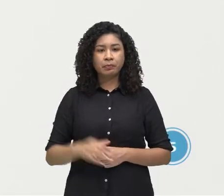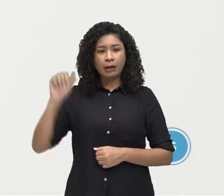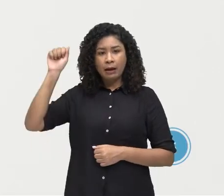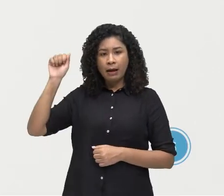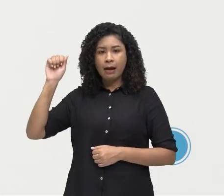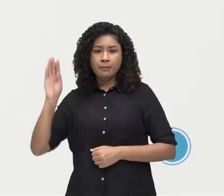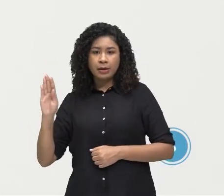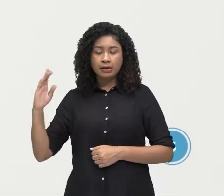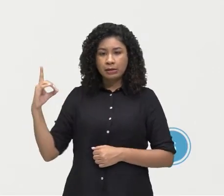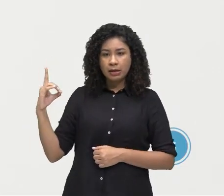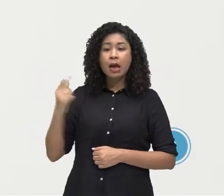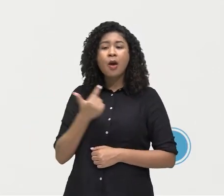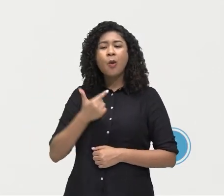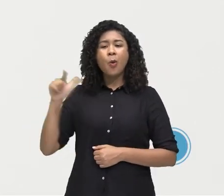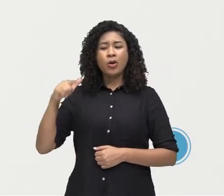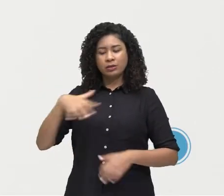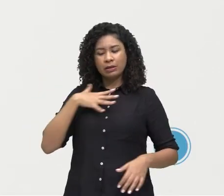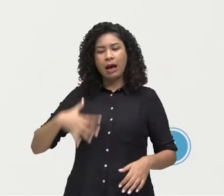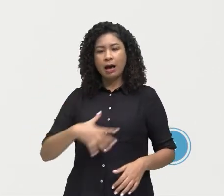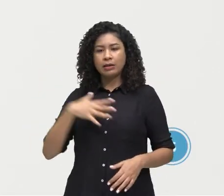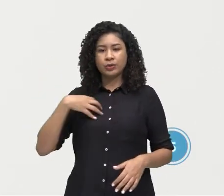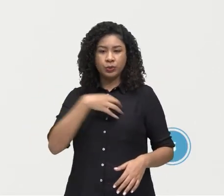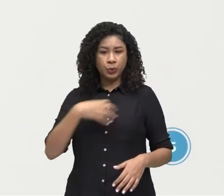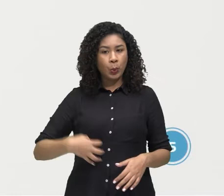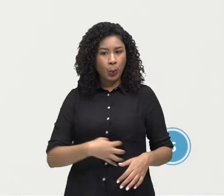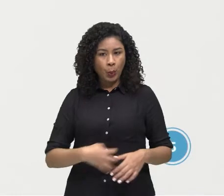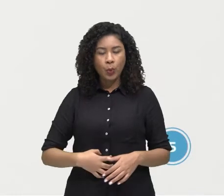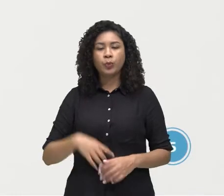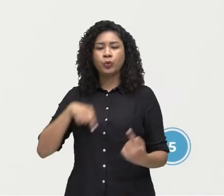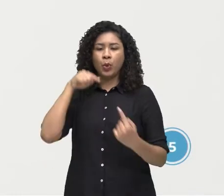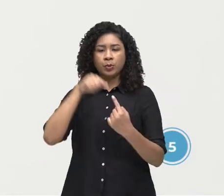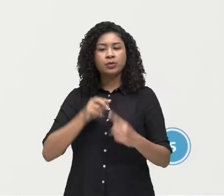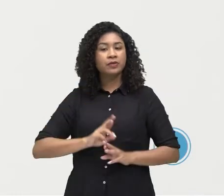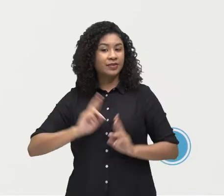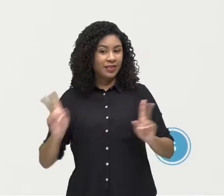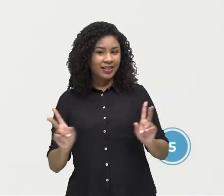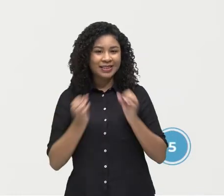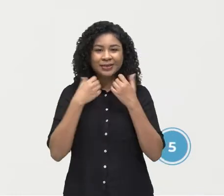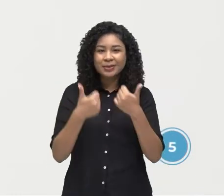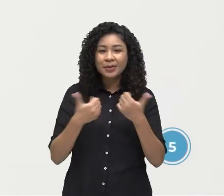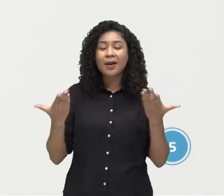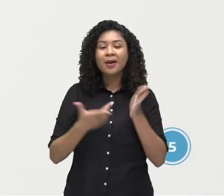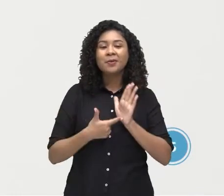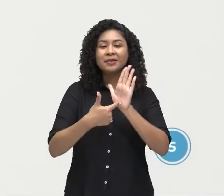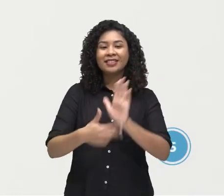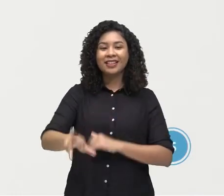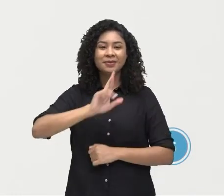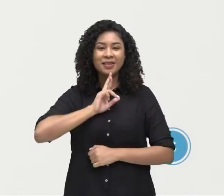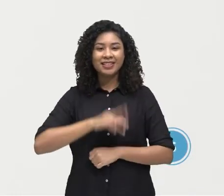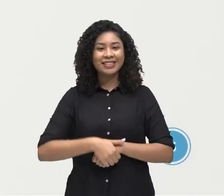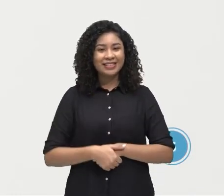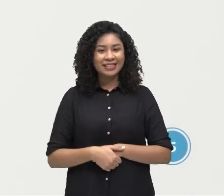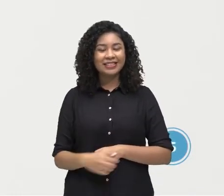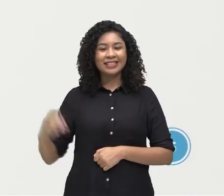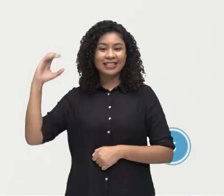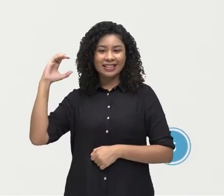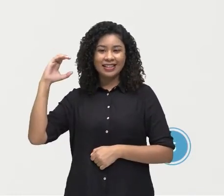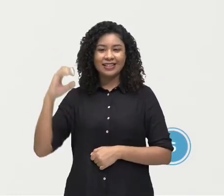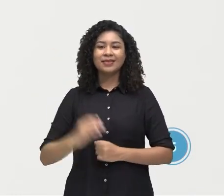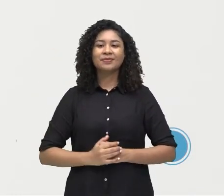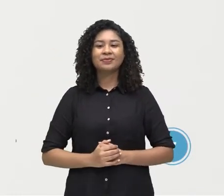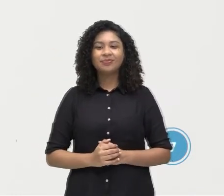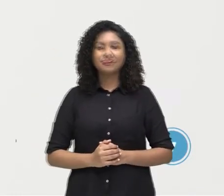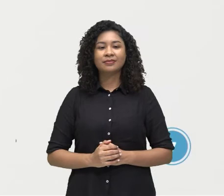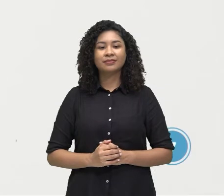em outra parte do nosso intestino, do nosso sistema digestório, e tem outras funções, tá? Vamos então para o nosso gabarito. A